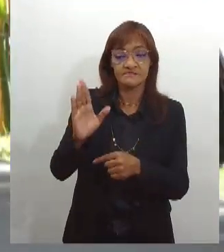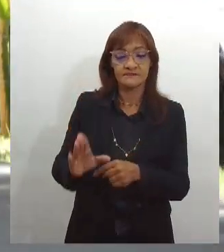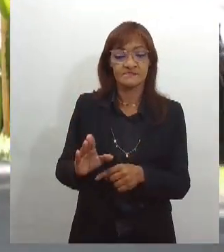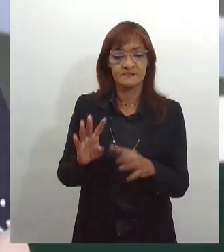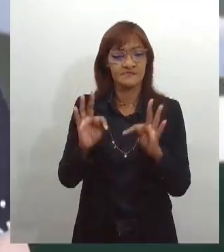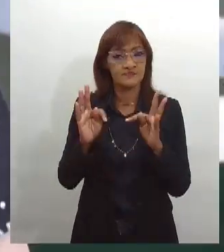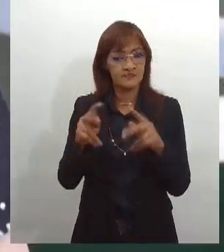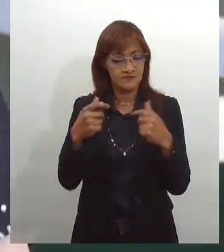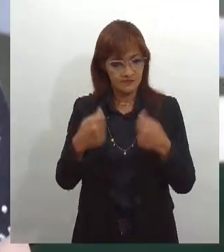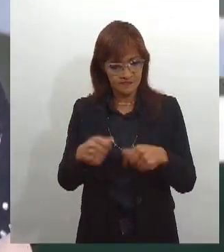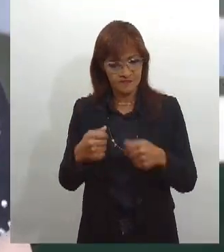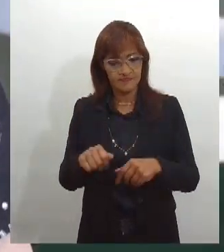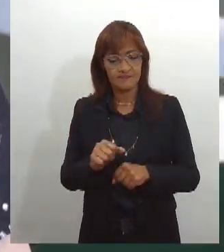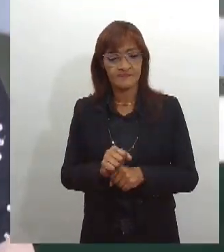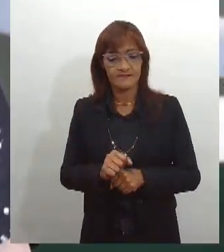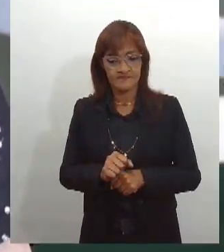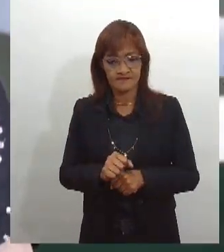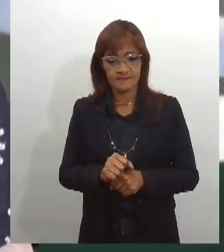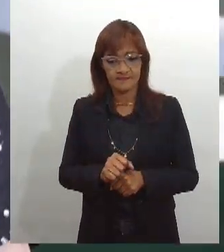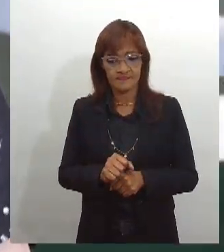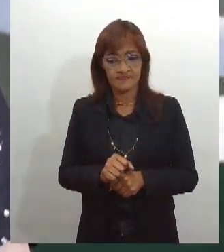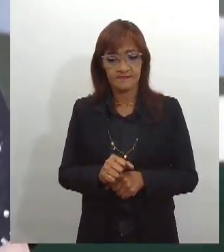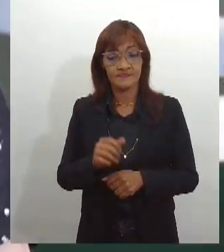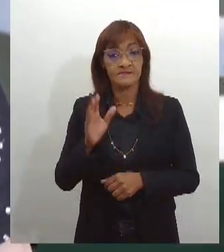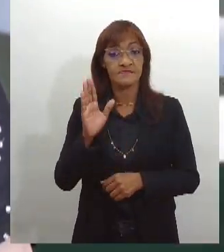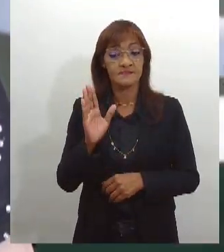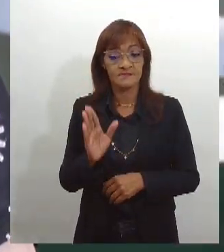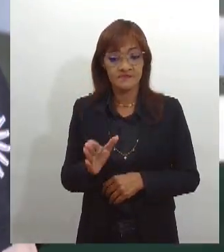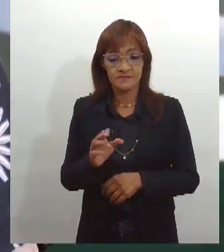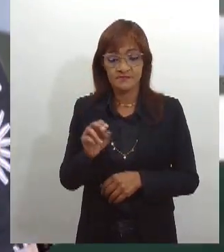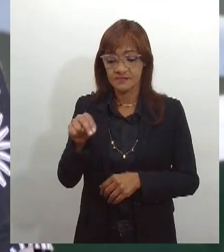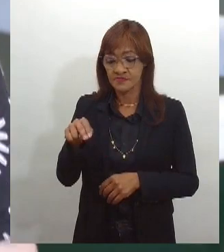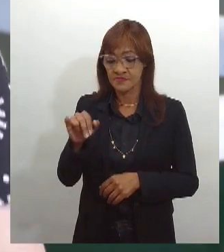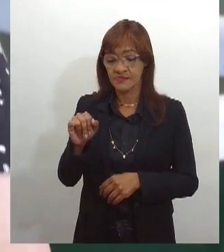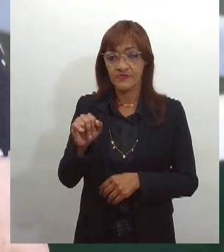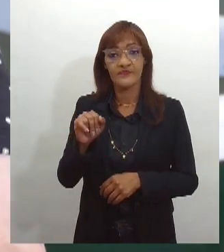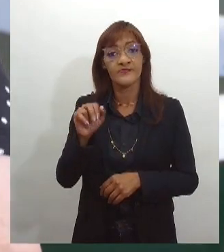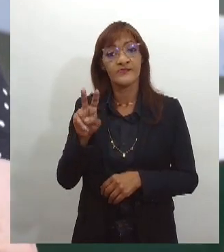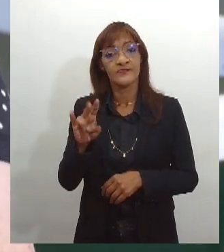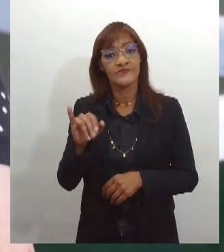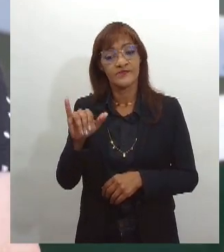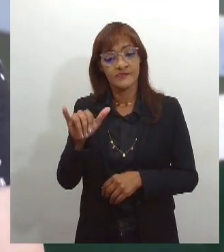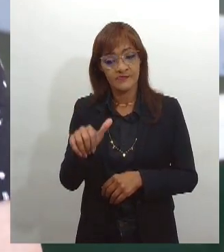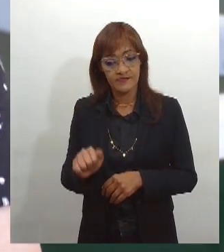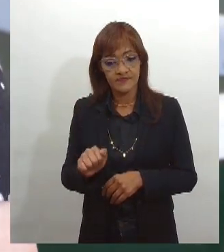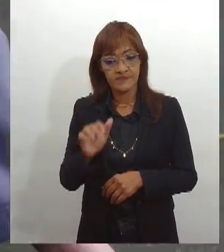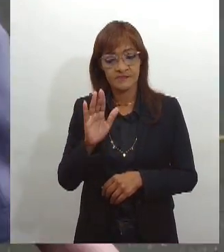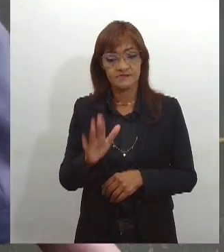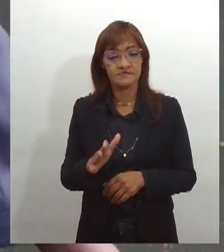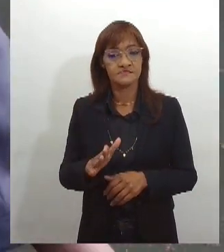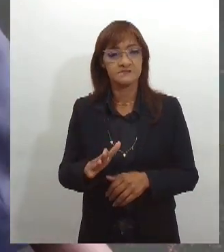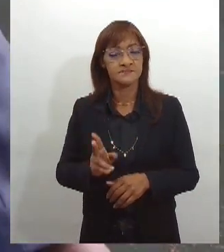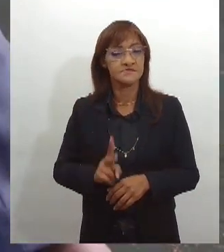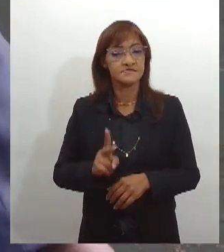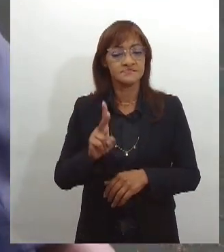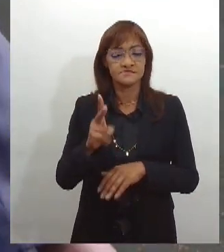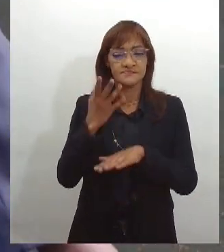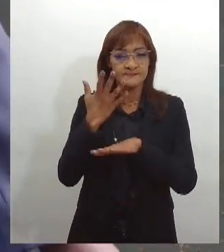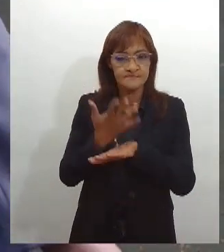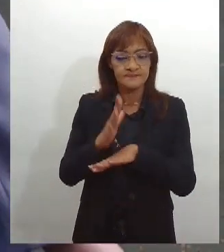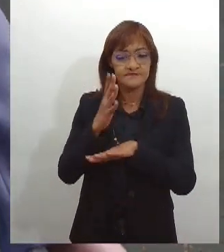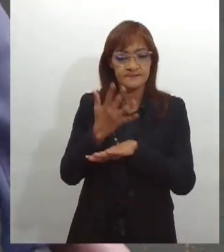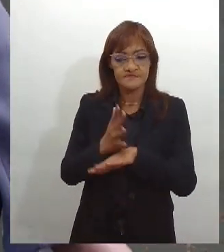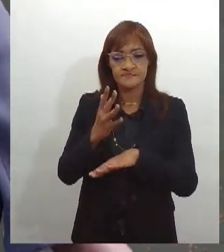da população. A rotina de Nilvia é profundamente influenciada pela prática de exercícios físicos. Ela se dedica a